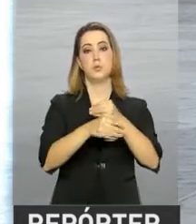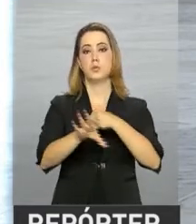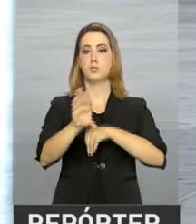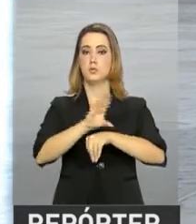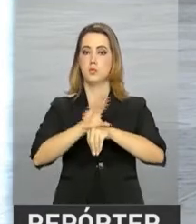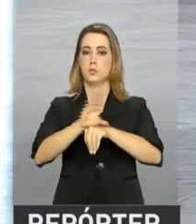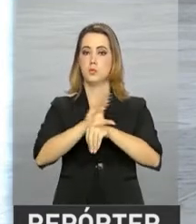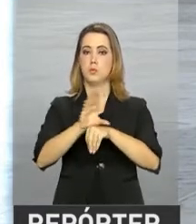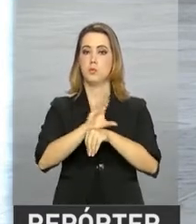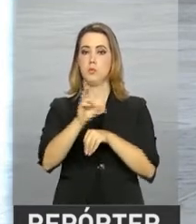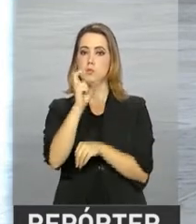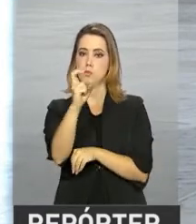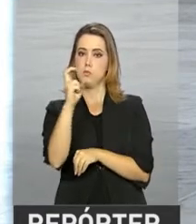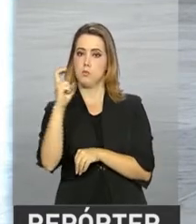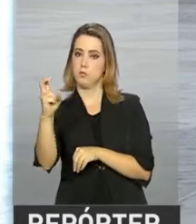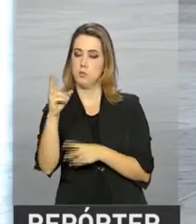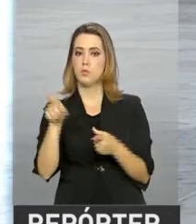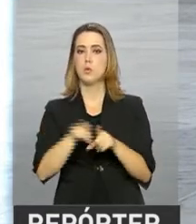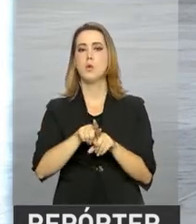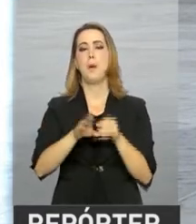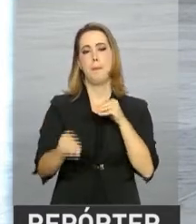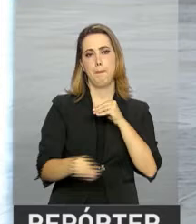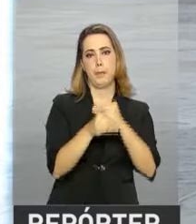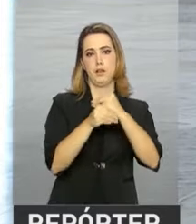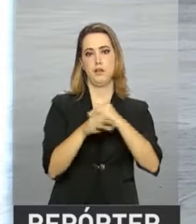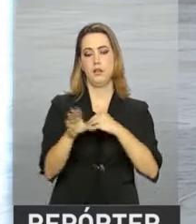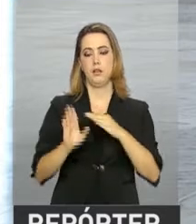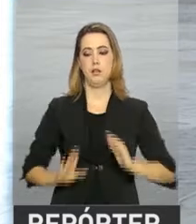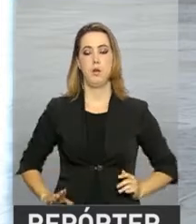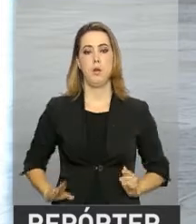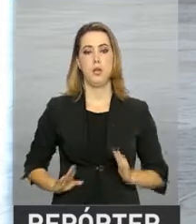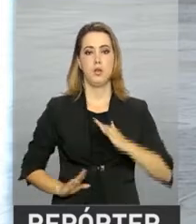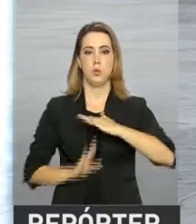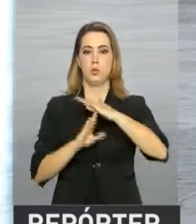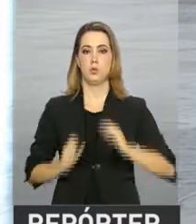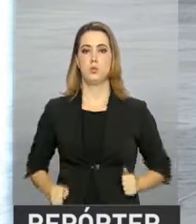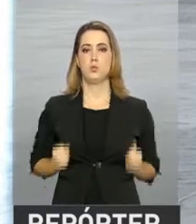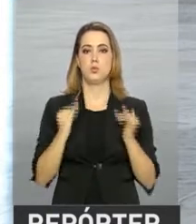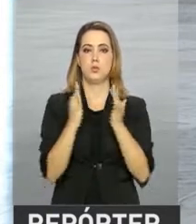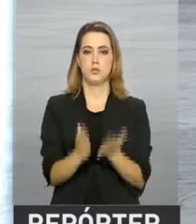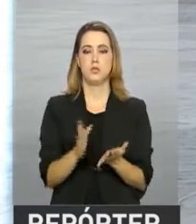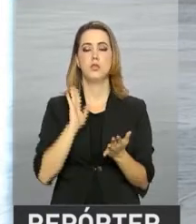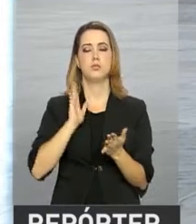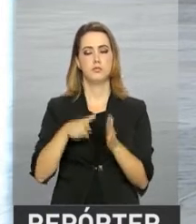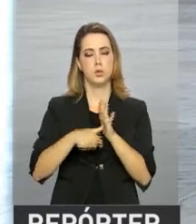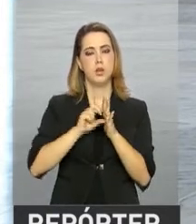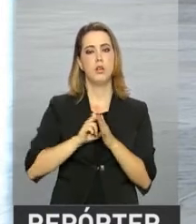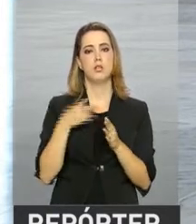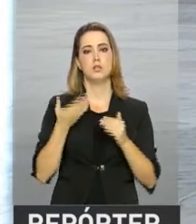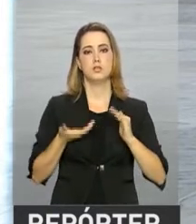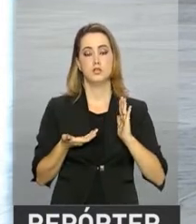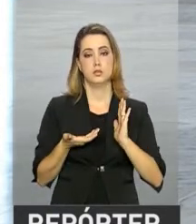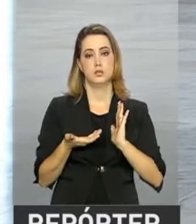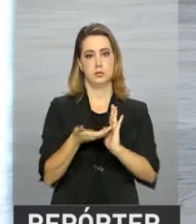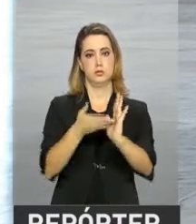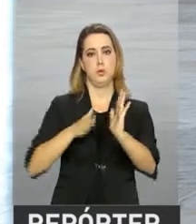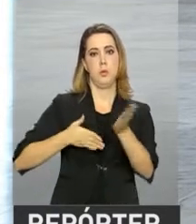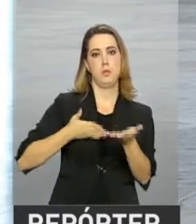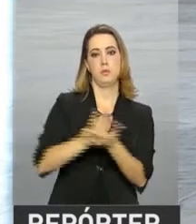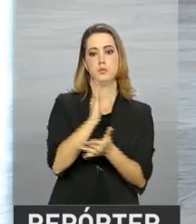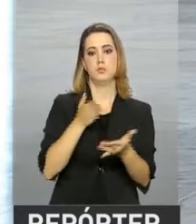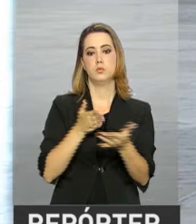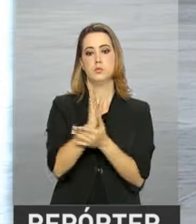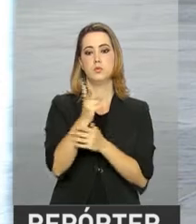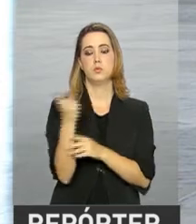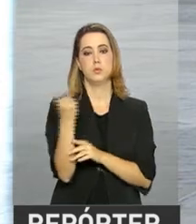é a pec do teto dos gastos que também já foi chamada de pec 24 quando estava na câmara casa em que foi aprovada já nos dois turnos e